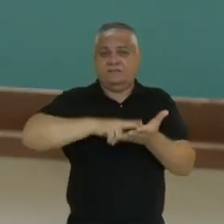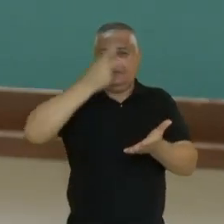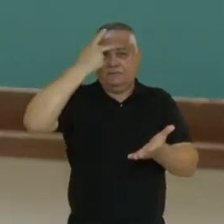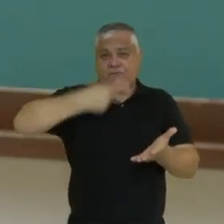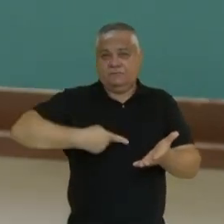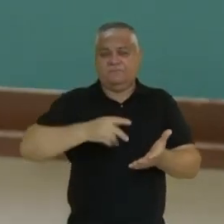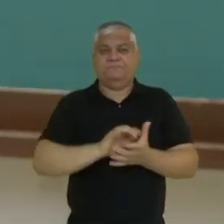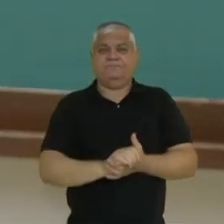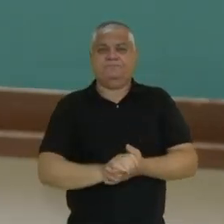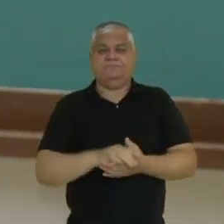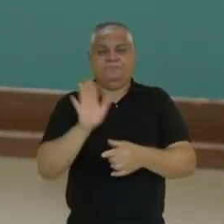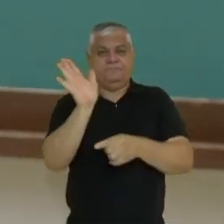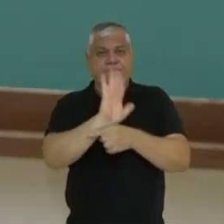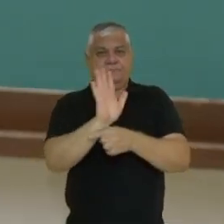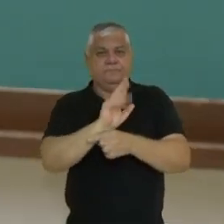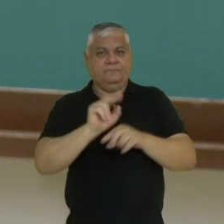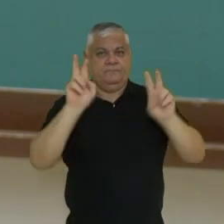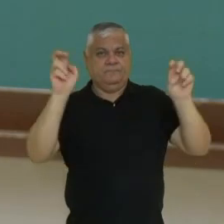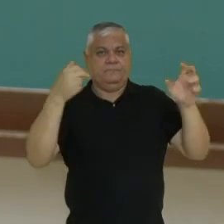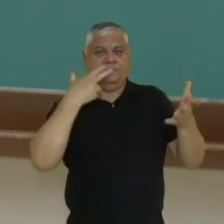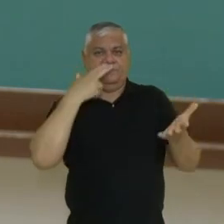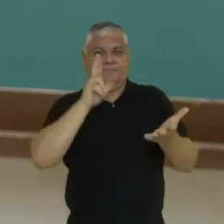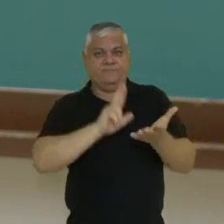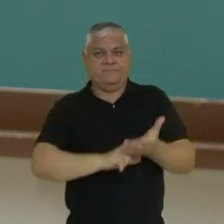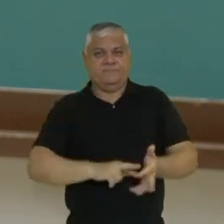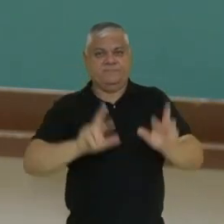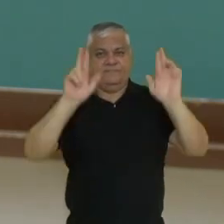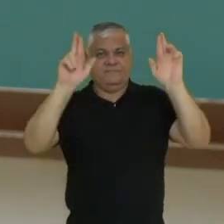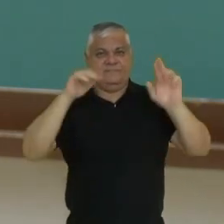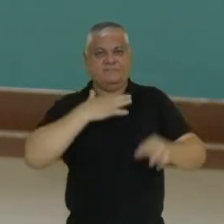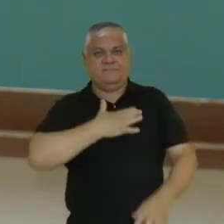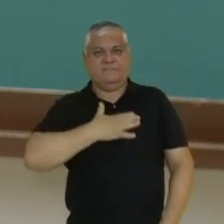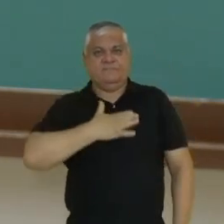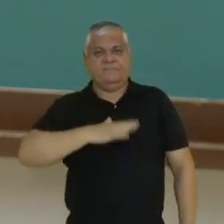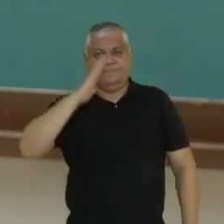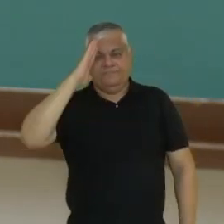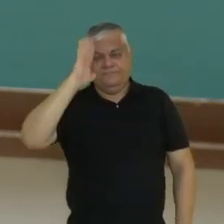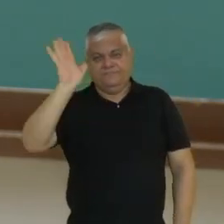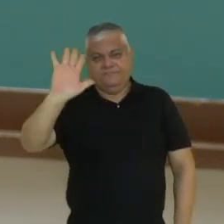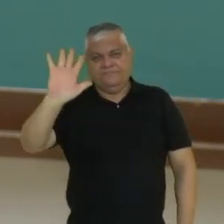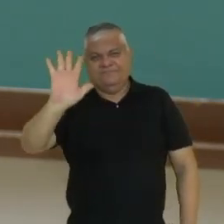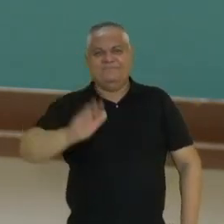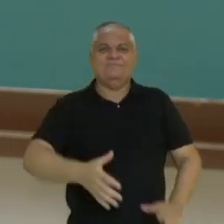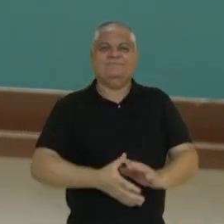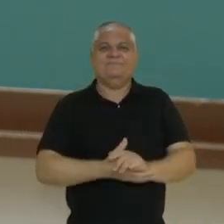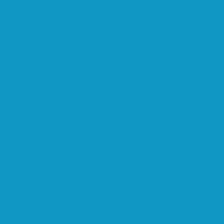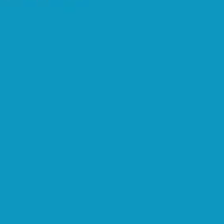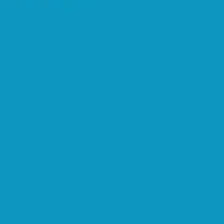Neste vídeo falamos sobre carta. Espero que vocês tenham gostado e até breve.